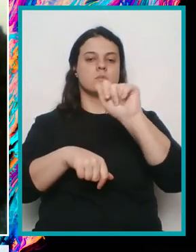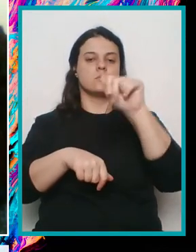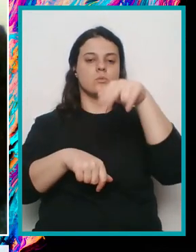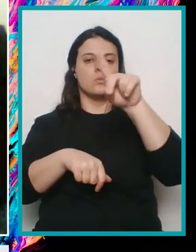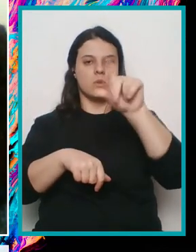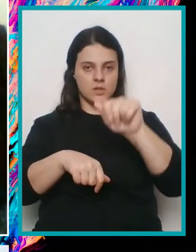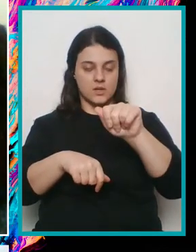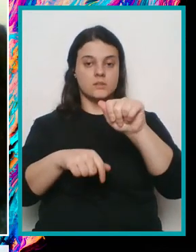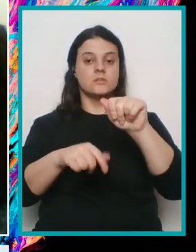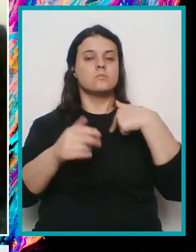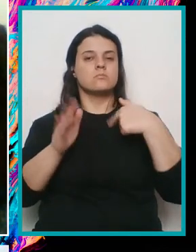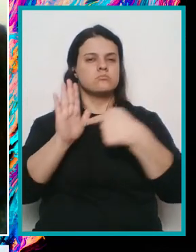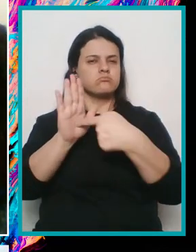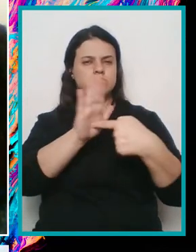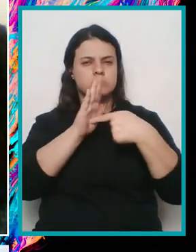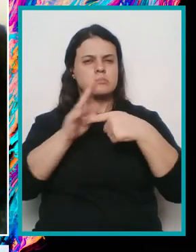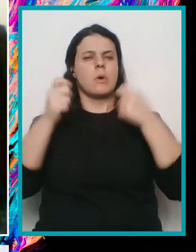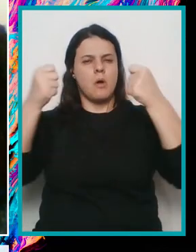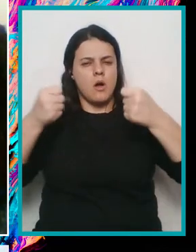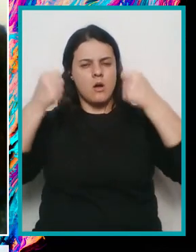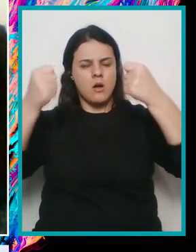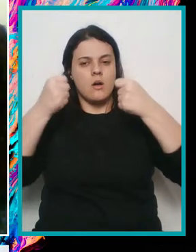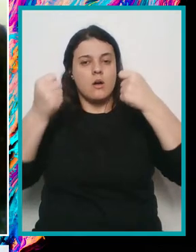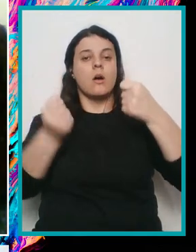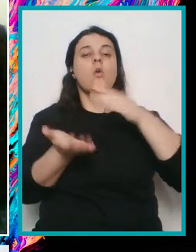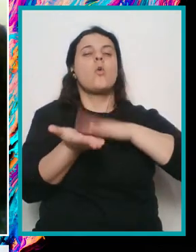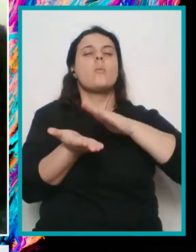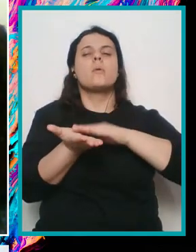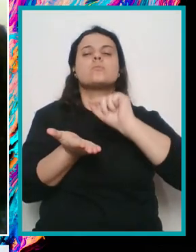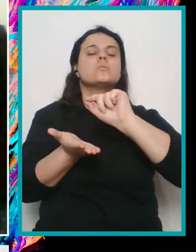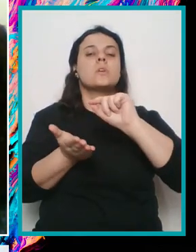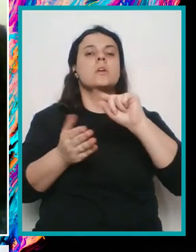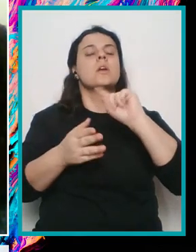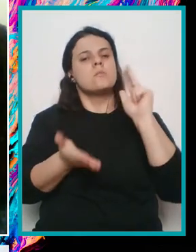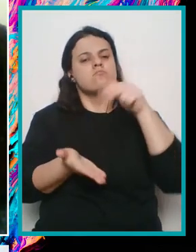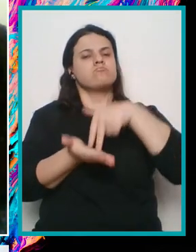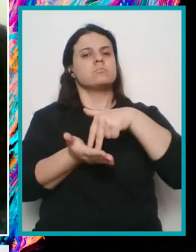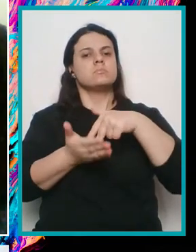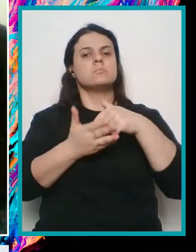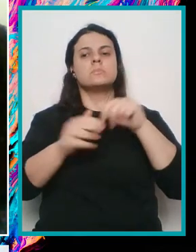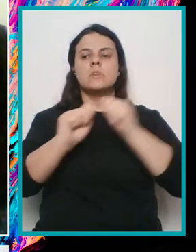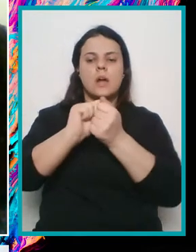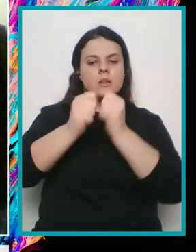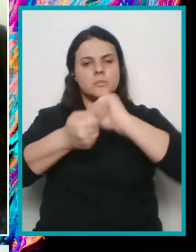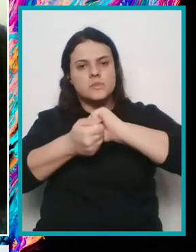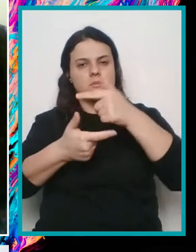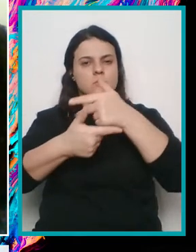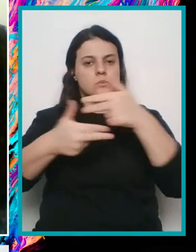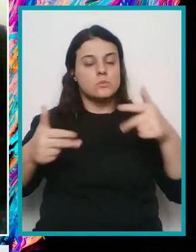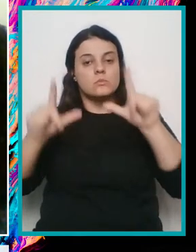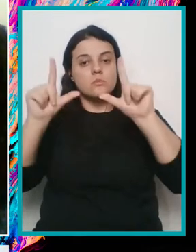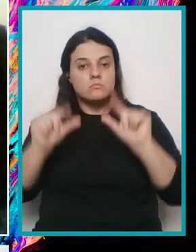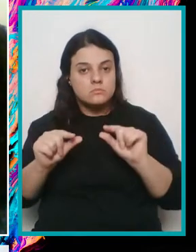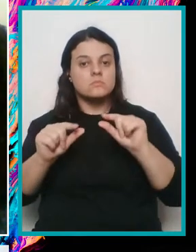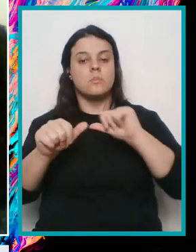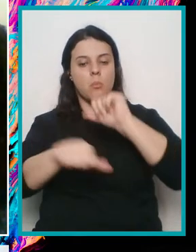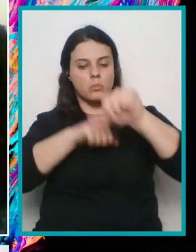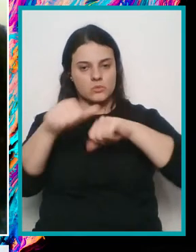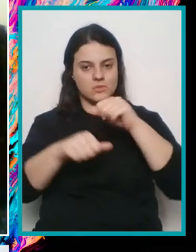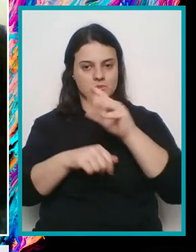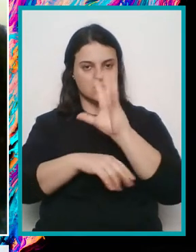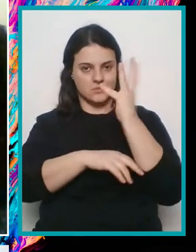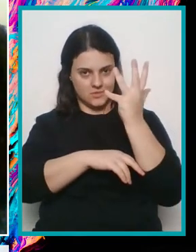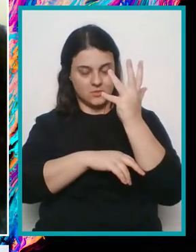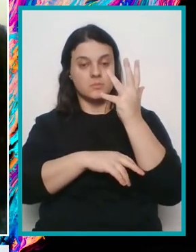frente ao parlamento de Uganda, cobrando de seus representantes posicionamento e ações de adaptação e mitigação às mudanças climáticas. Se